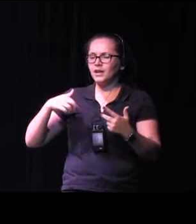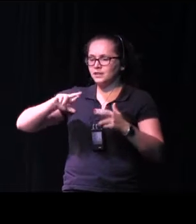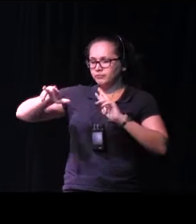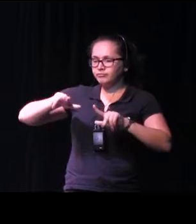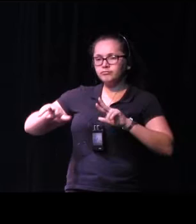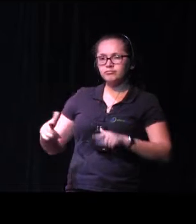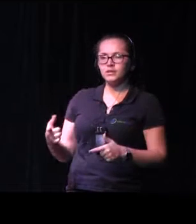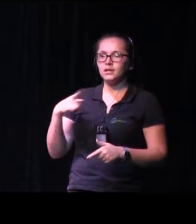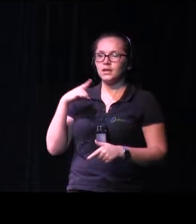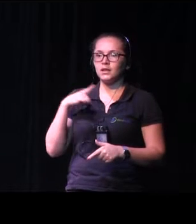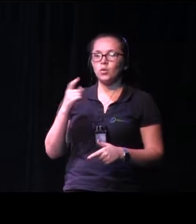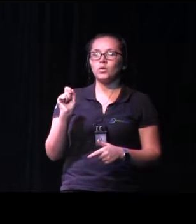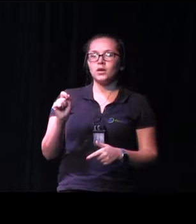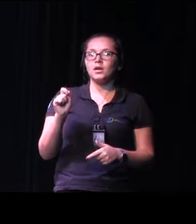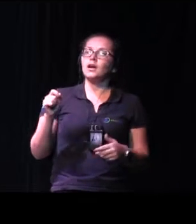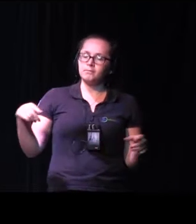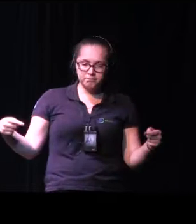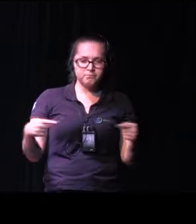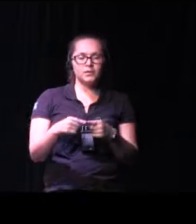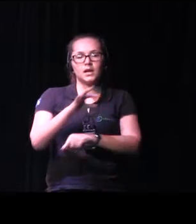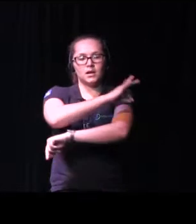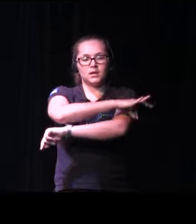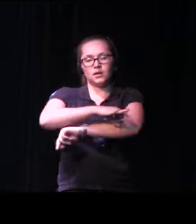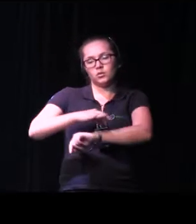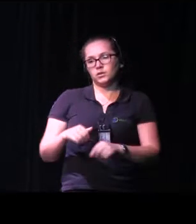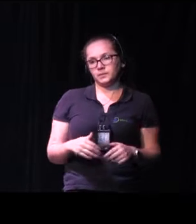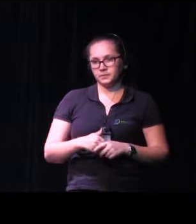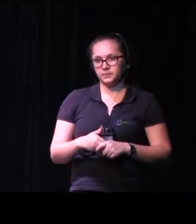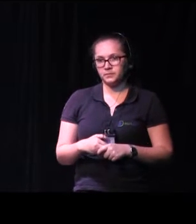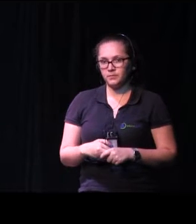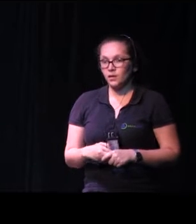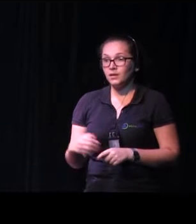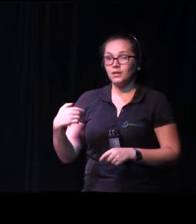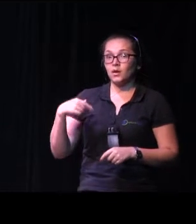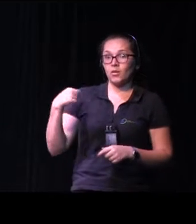ideia multiescalar de várias proporções é chave para a arquitetura.